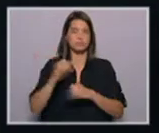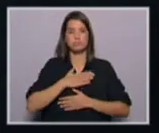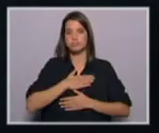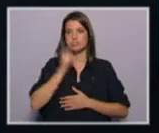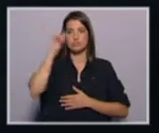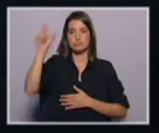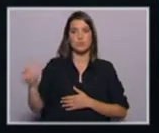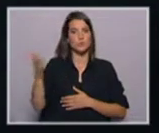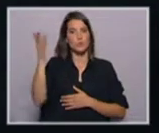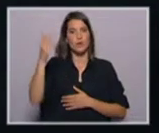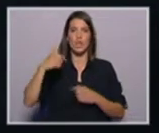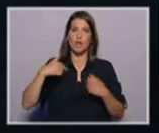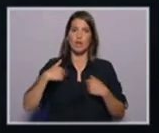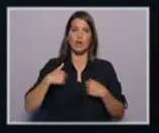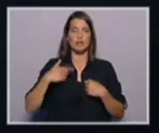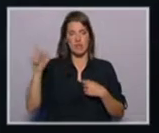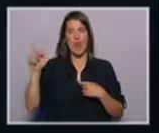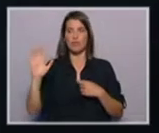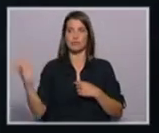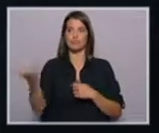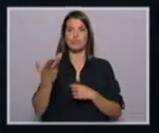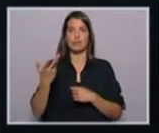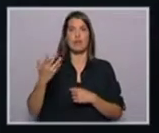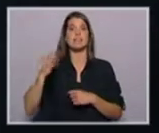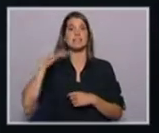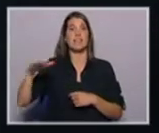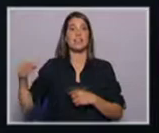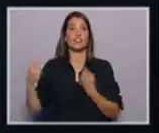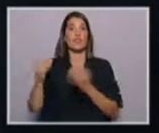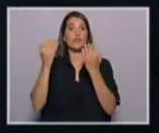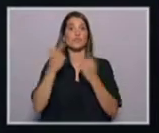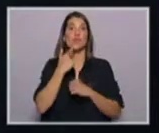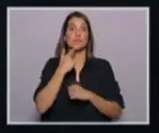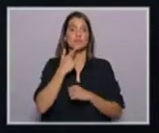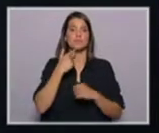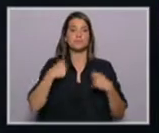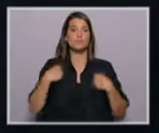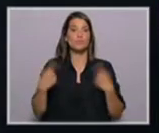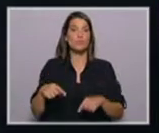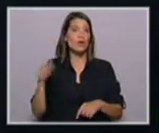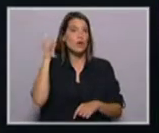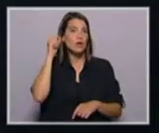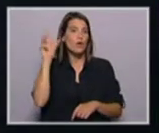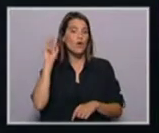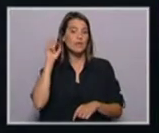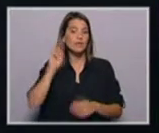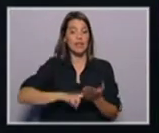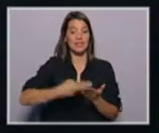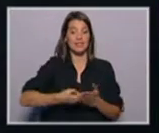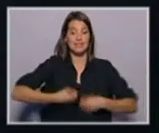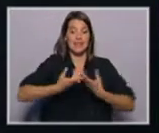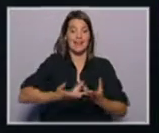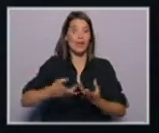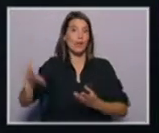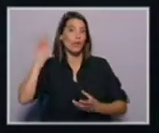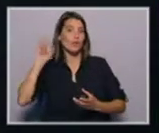estava rodeado de cientistas, tinha uma informação privilegiada. E eu bastava copiar aquilo, traduzir aquilo que ele estava a